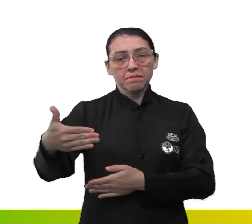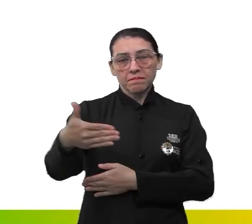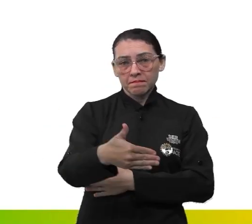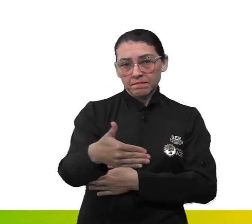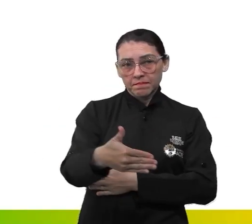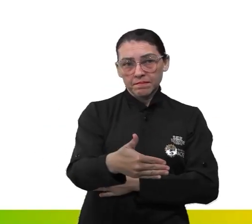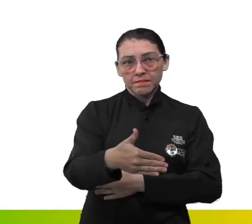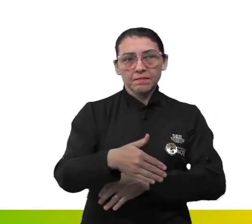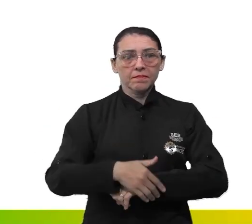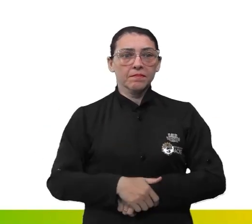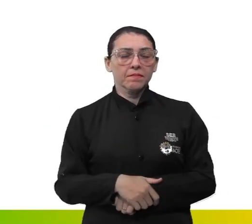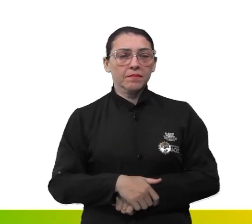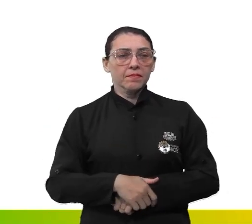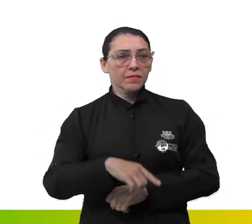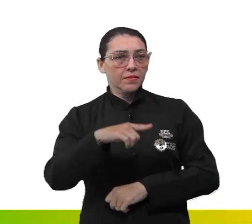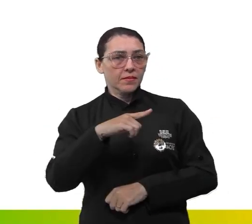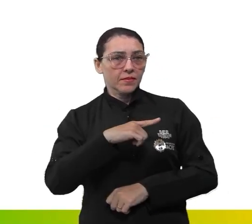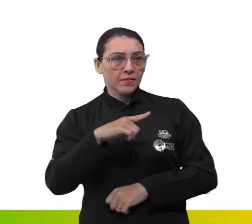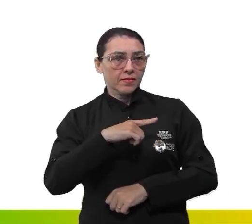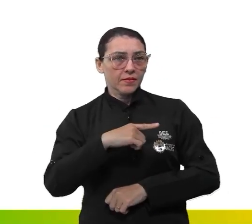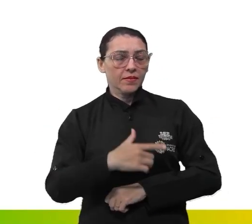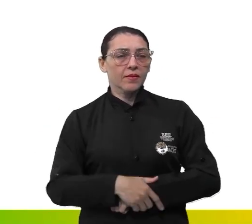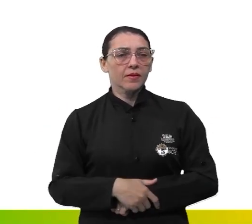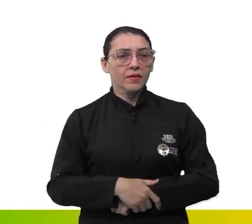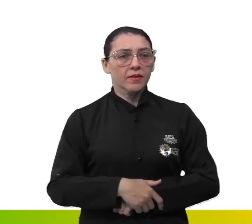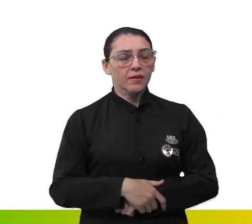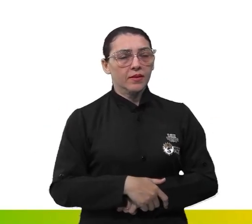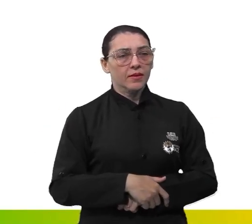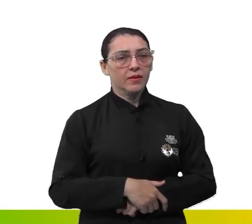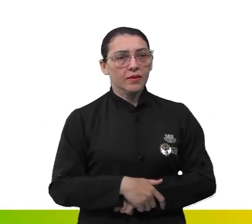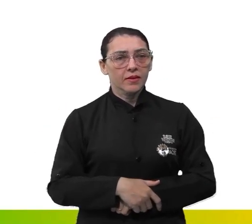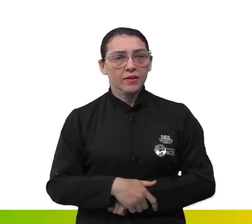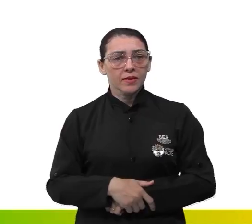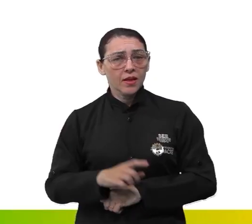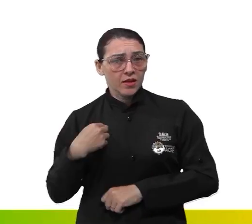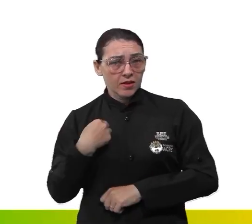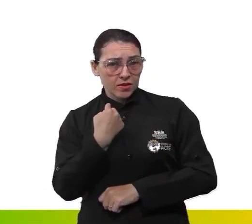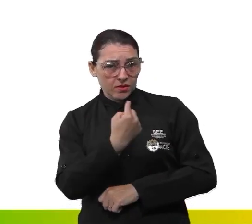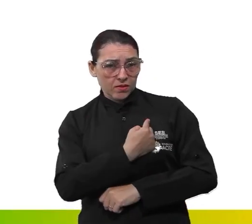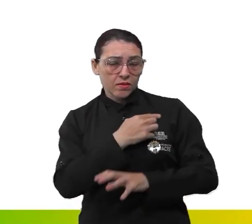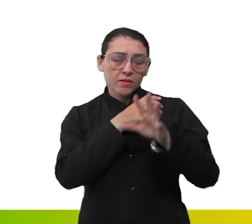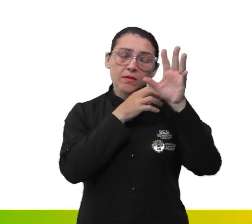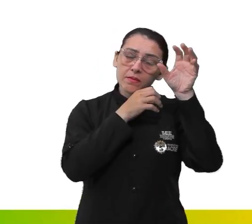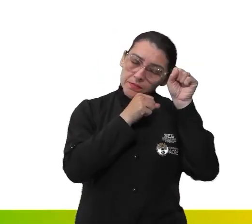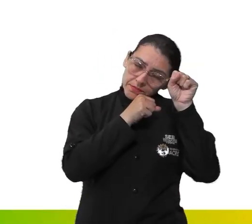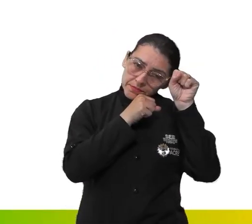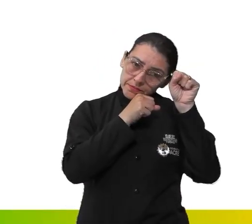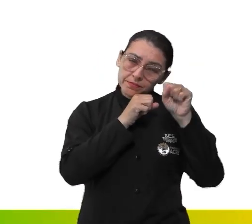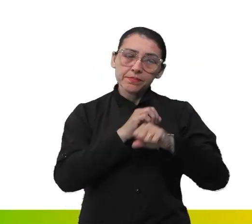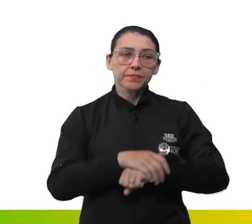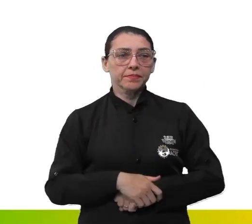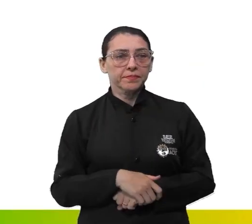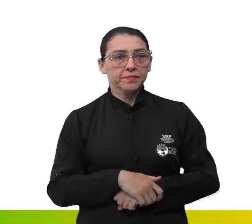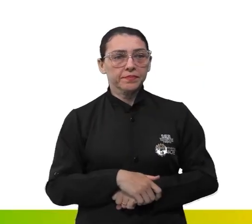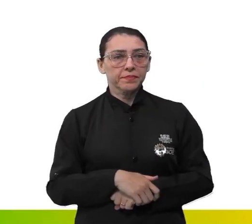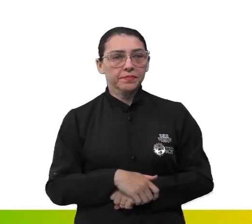present continuous. Nós temos aqui, we are sleeping, nós estamos dormindo. I